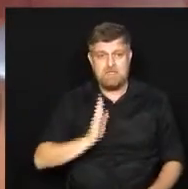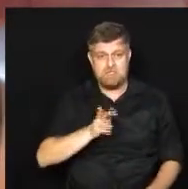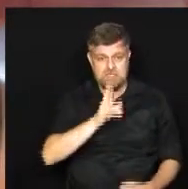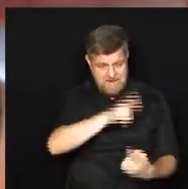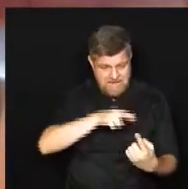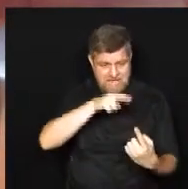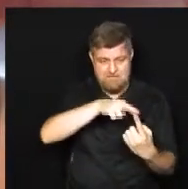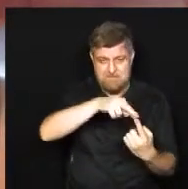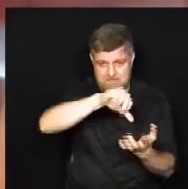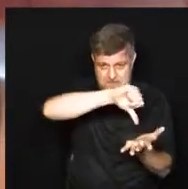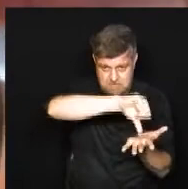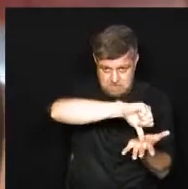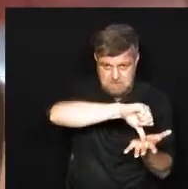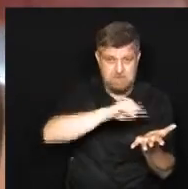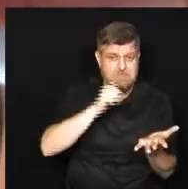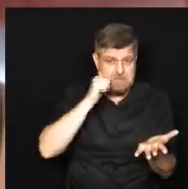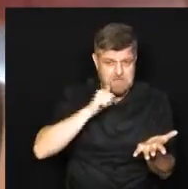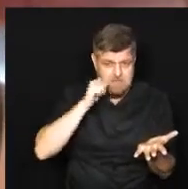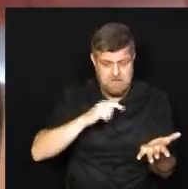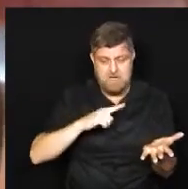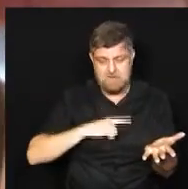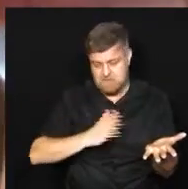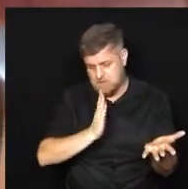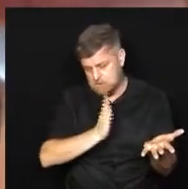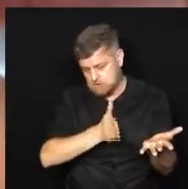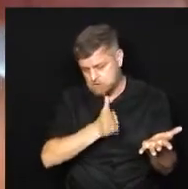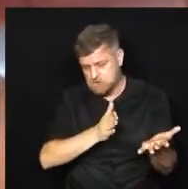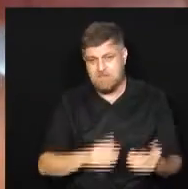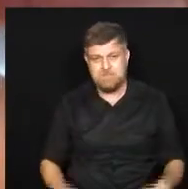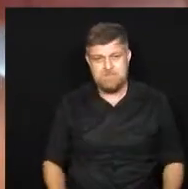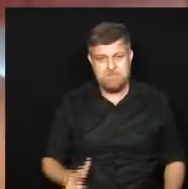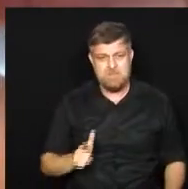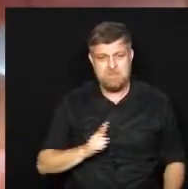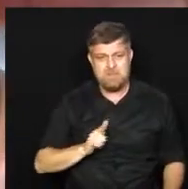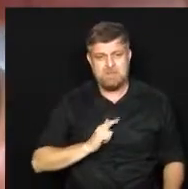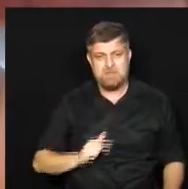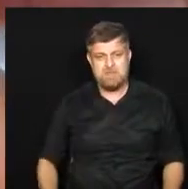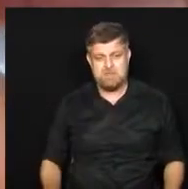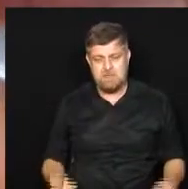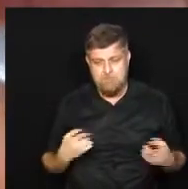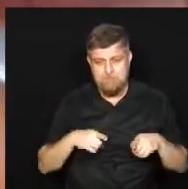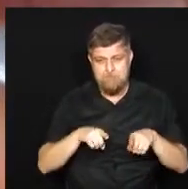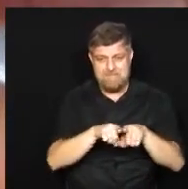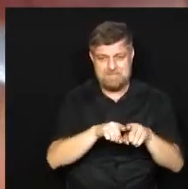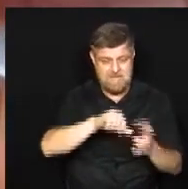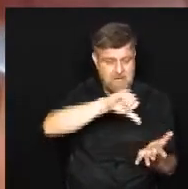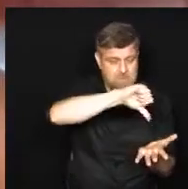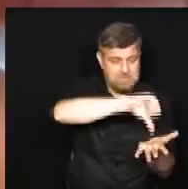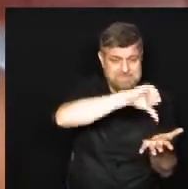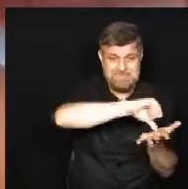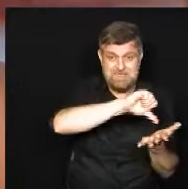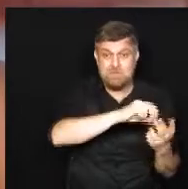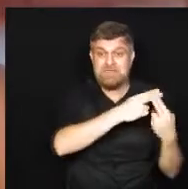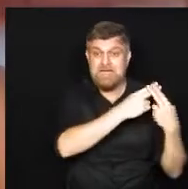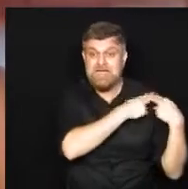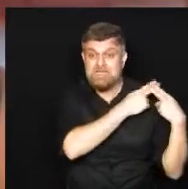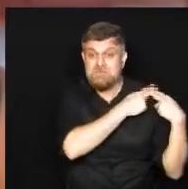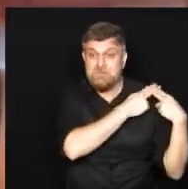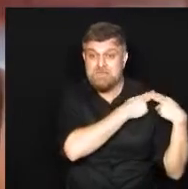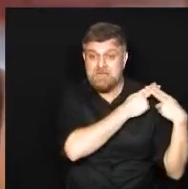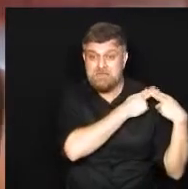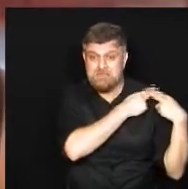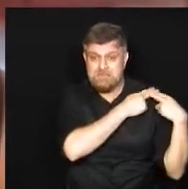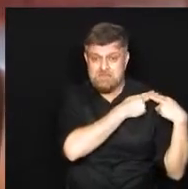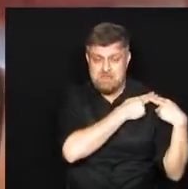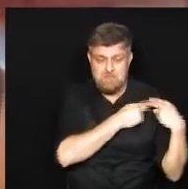referência da mulher e a combinação, a atuação conjunta de um centro de responsabilização e um centro